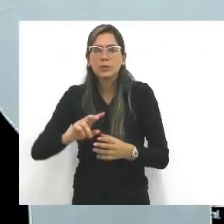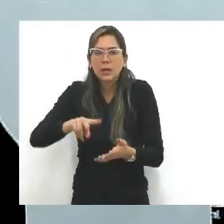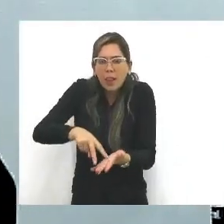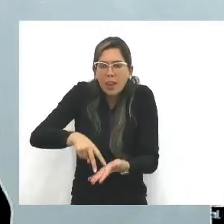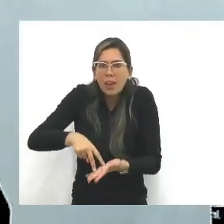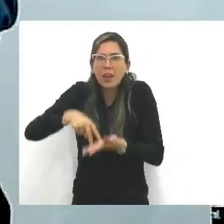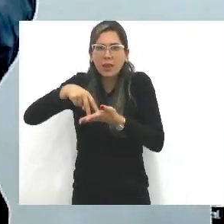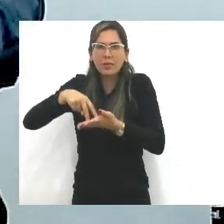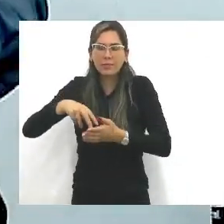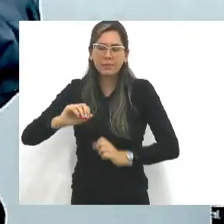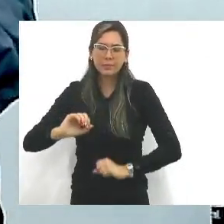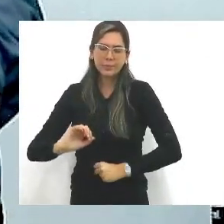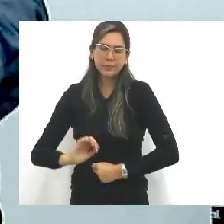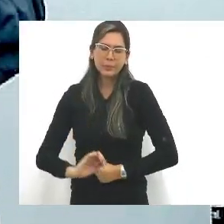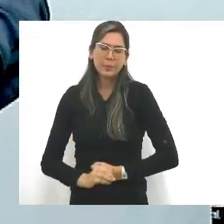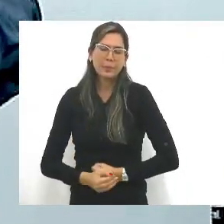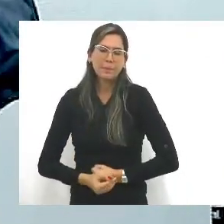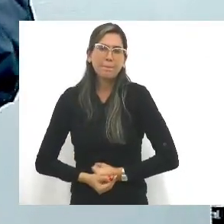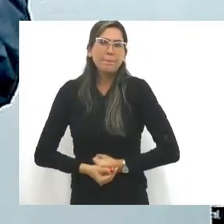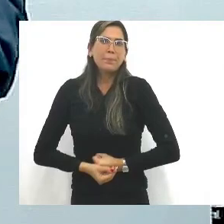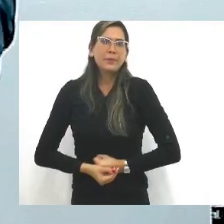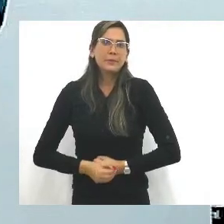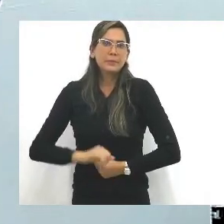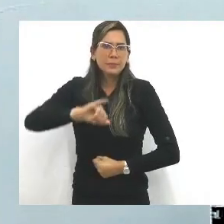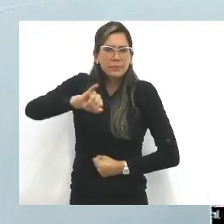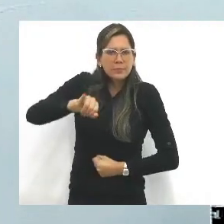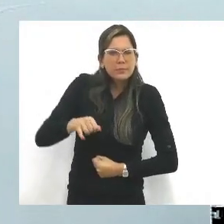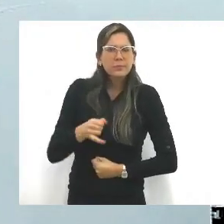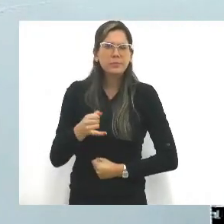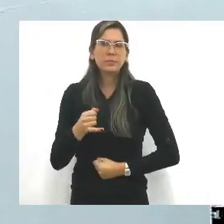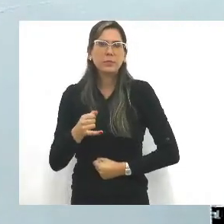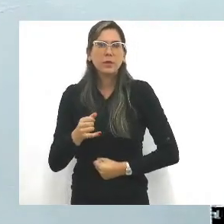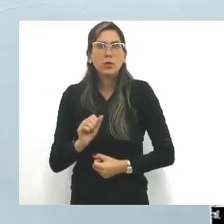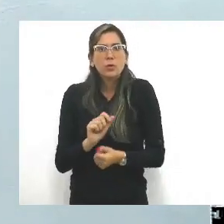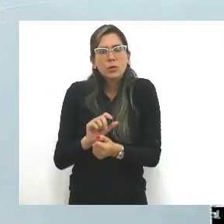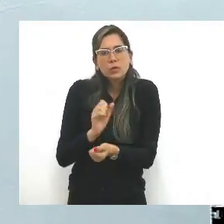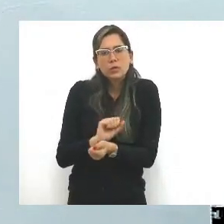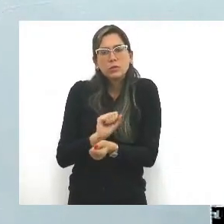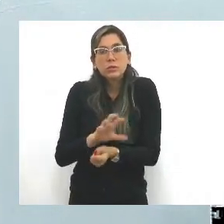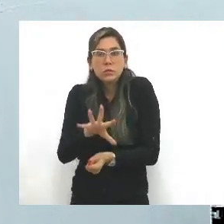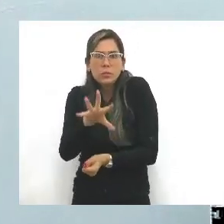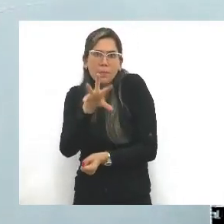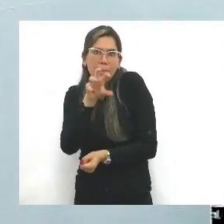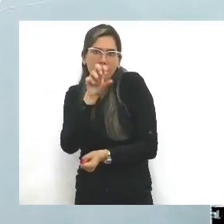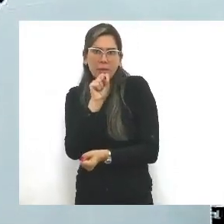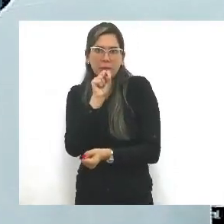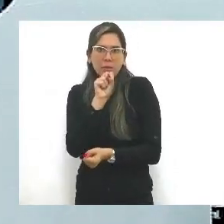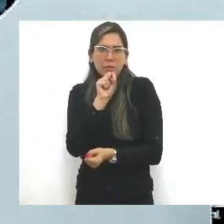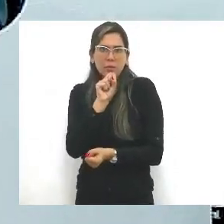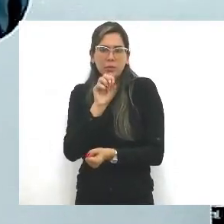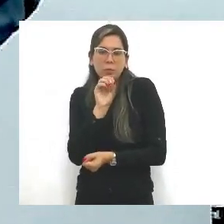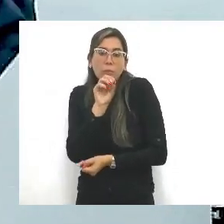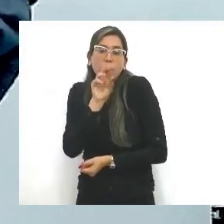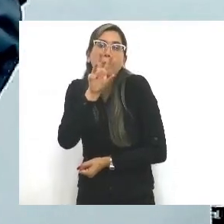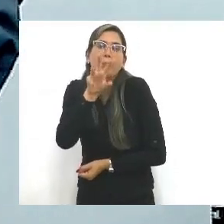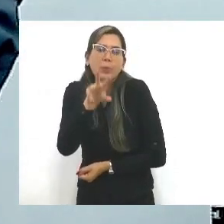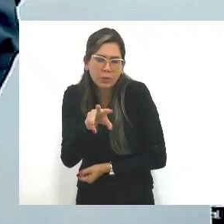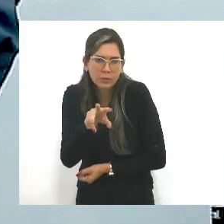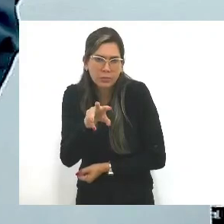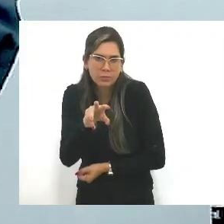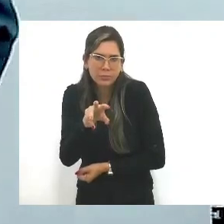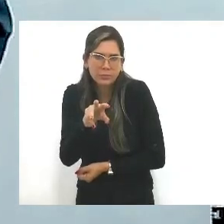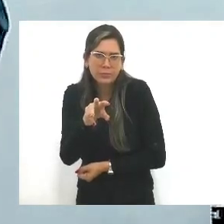mesmo. É uma força mecânica para que o que esteja obstruindo as vias aéreas seja regurgitado e ele volte a